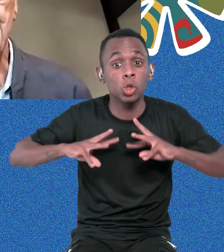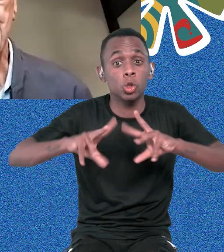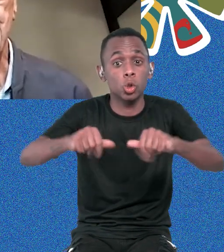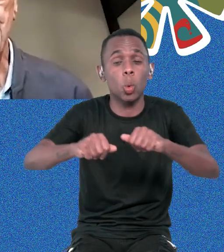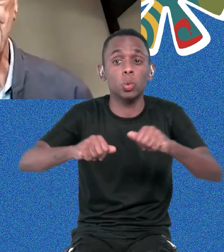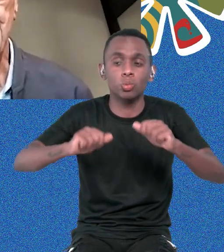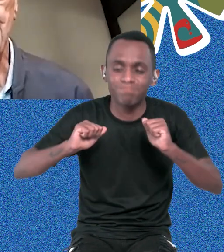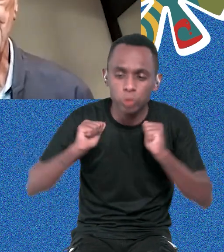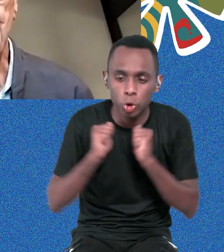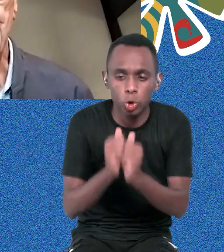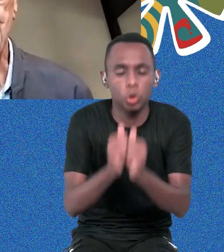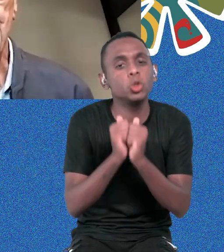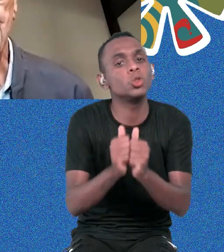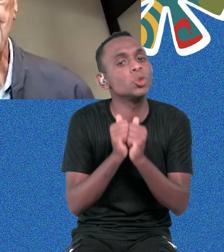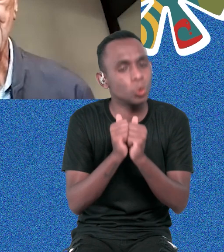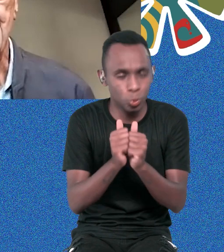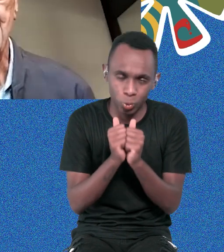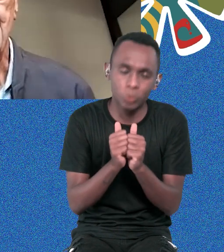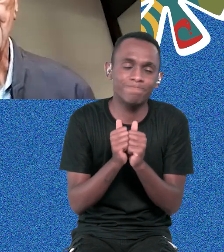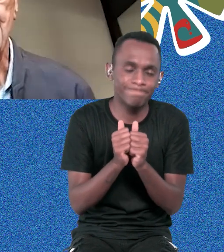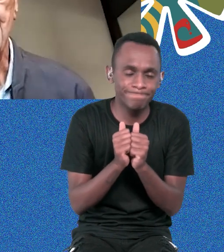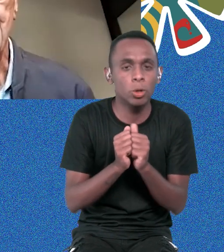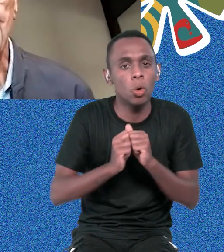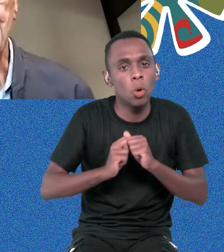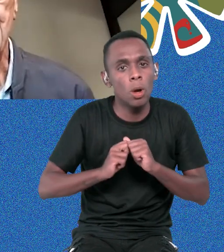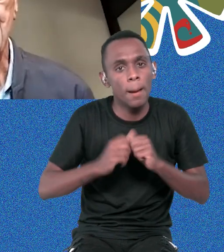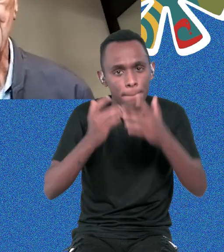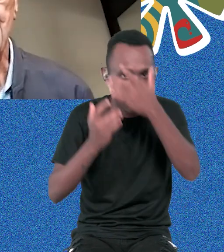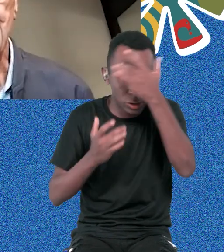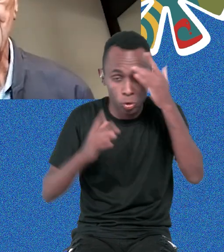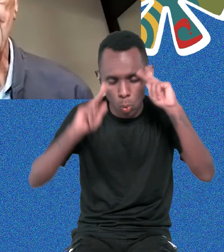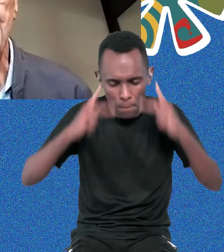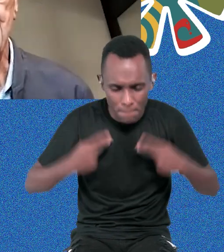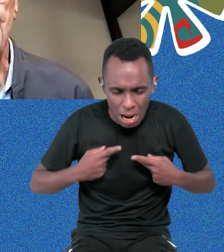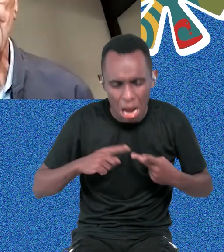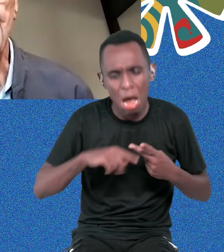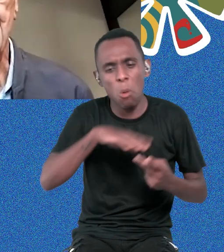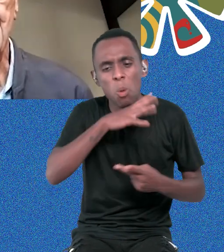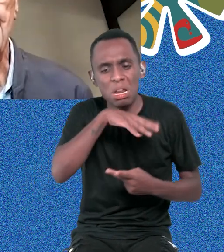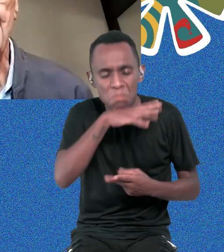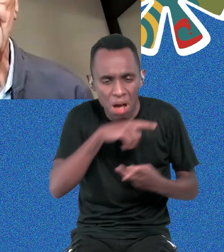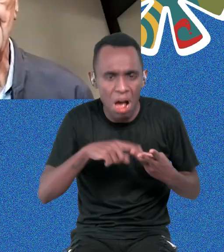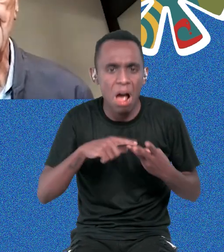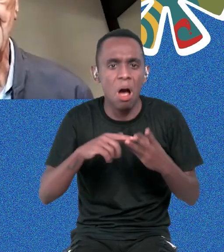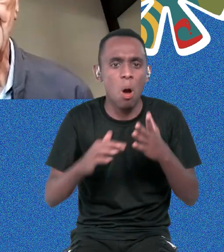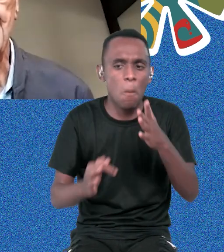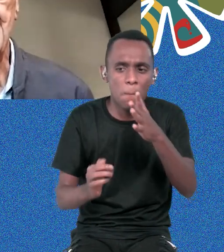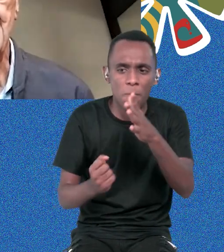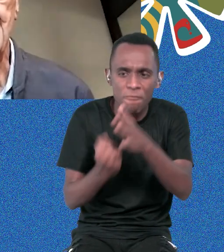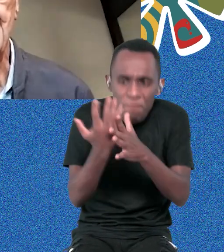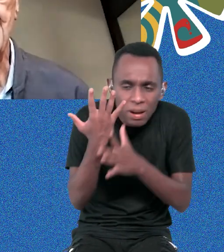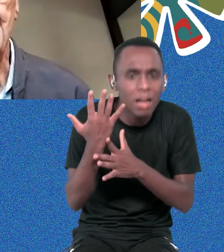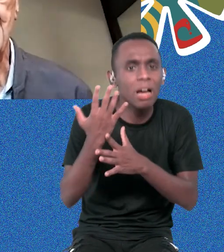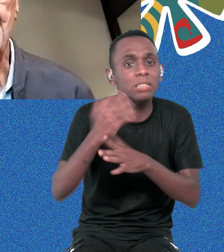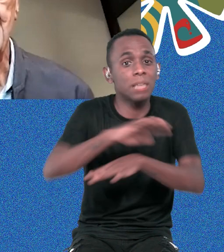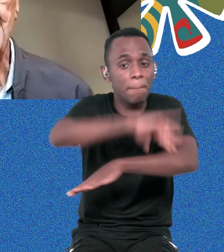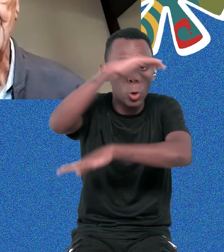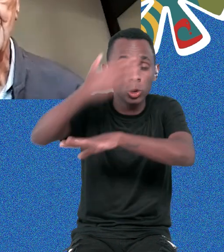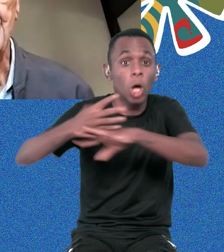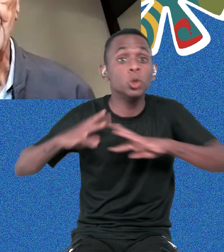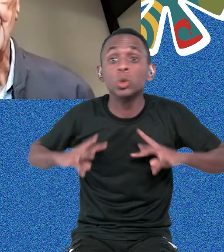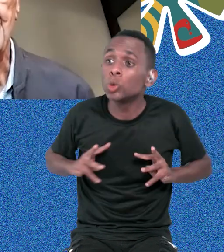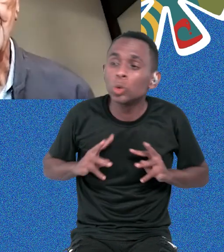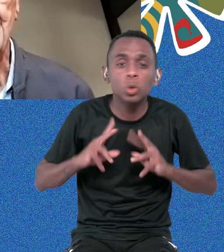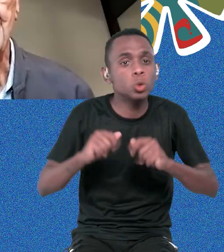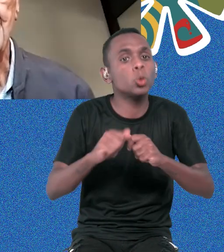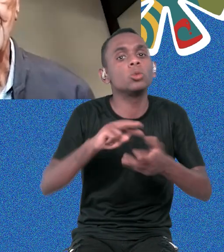estamos todos integrados dentro dessa lógica, ou seja, o ser humano, os animais, as plantas, as montanhas, ou seja,